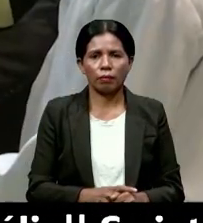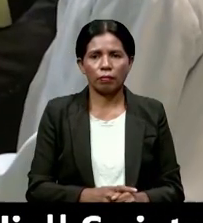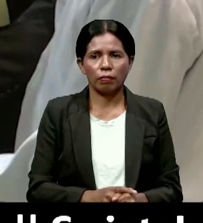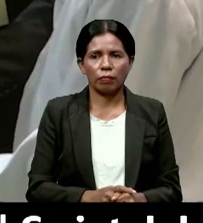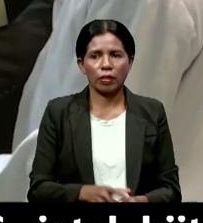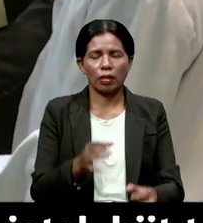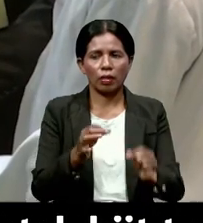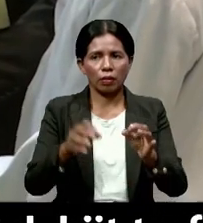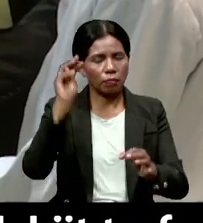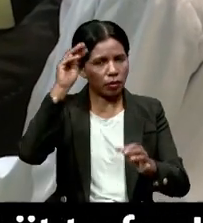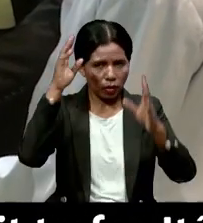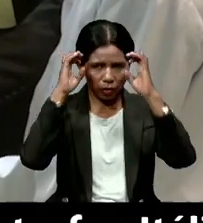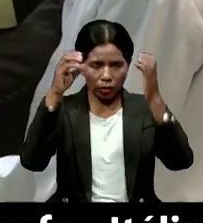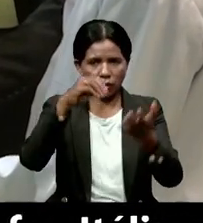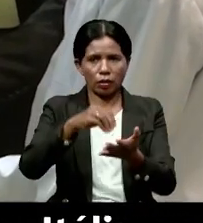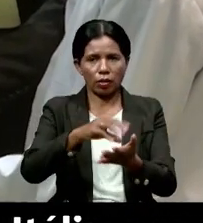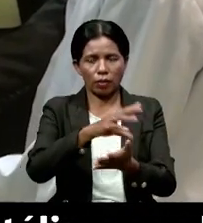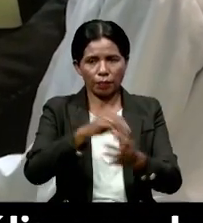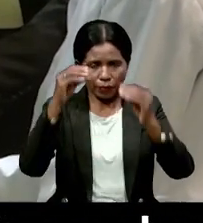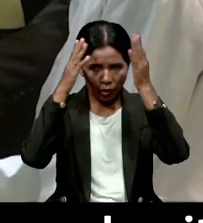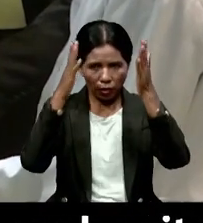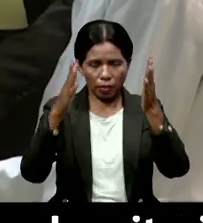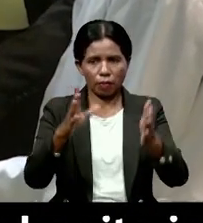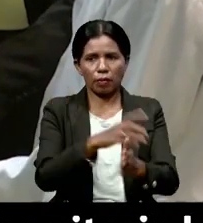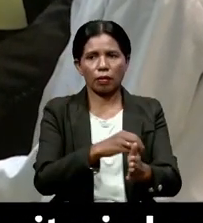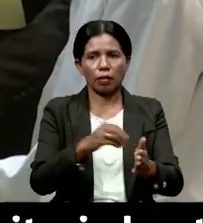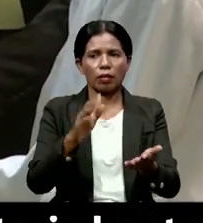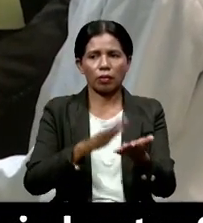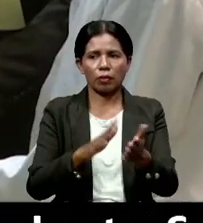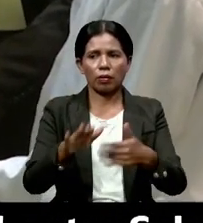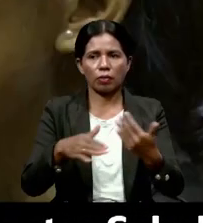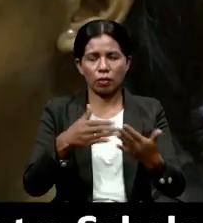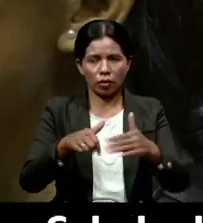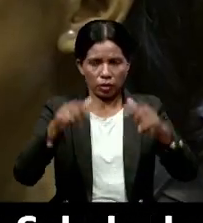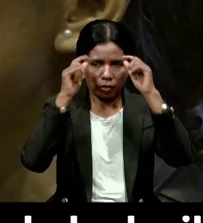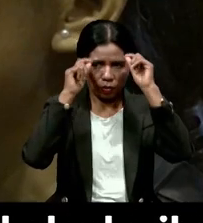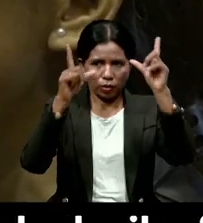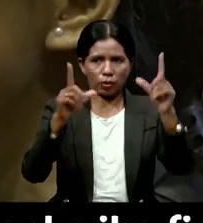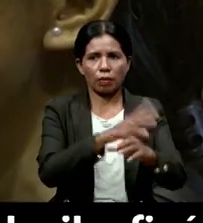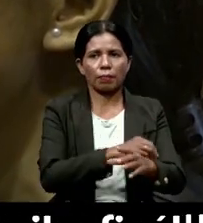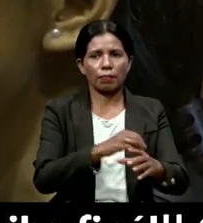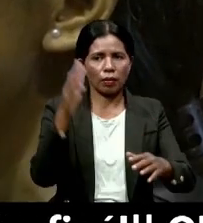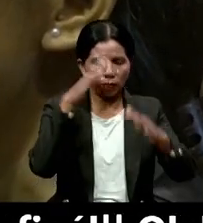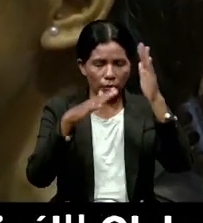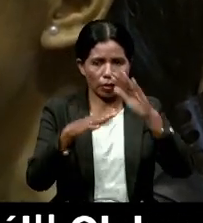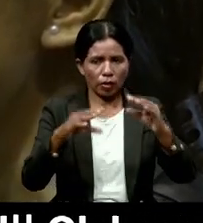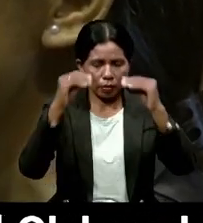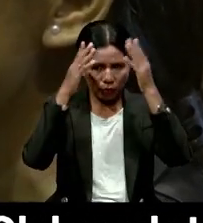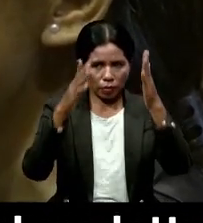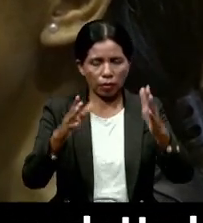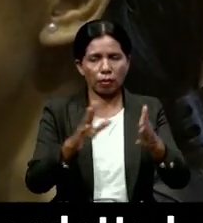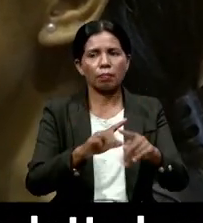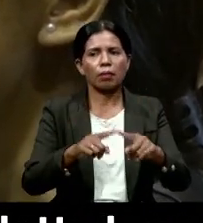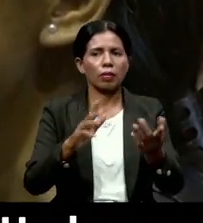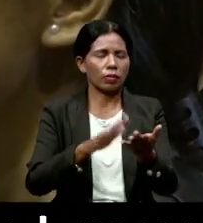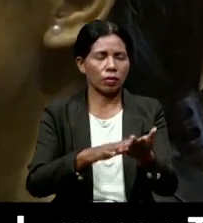Mas ke Ministério Edukasang halau na kolokasang Profesor Bolsa candidatura ba Escola Sirih Teritori Nasional huli solusiona problema falta profesores mai be Escola